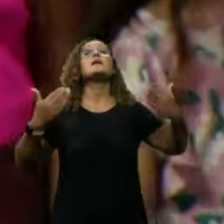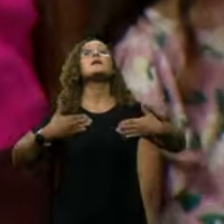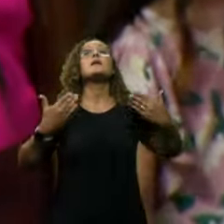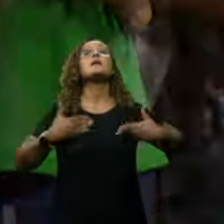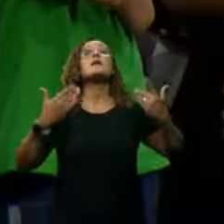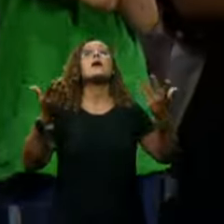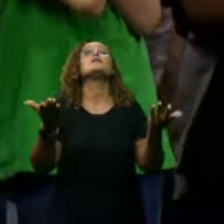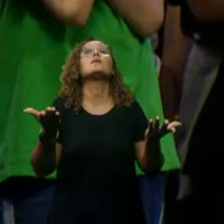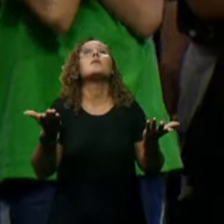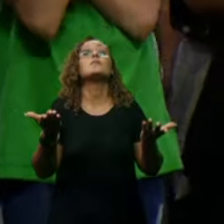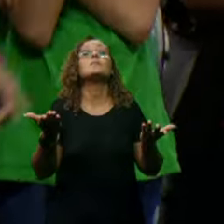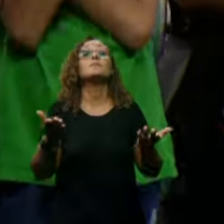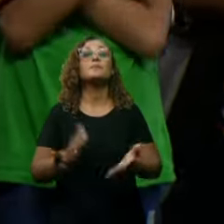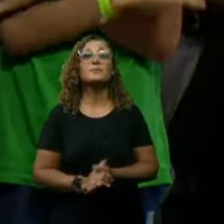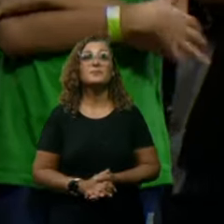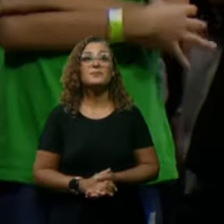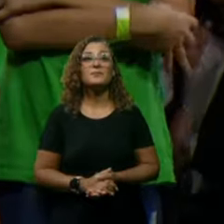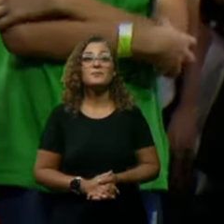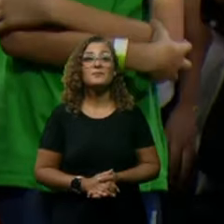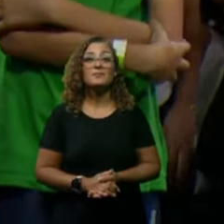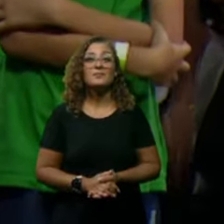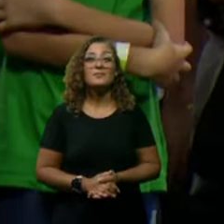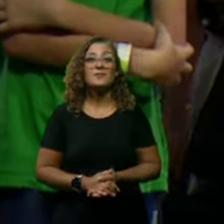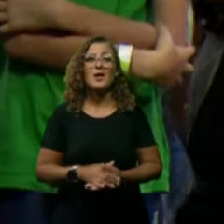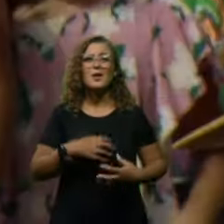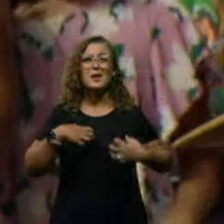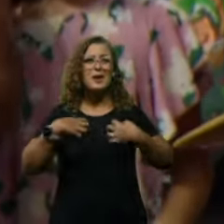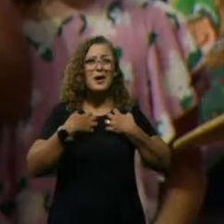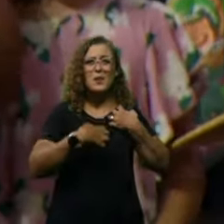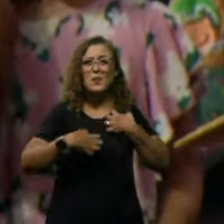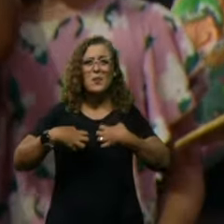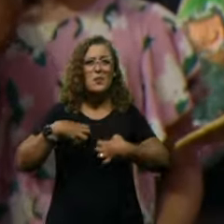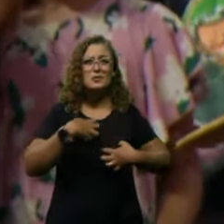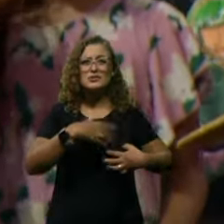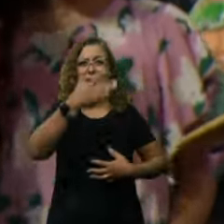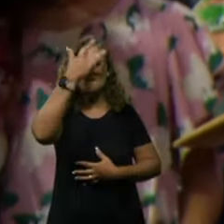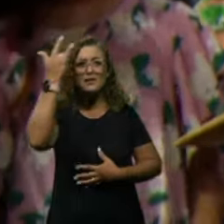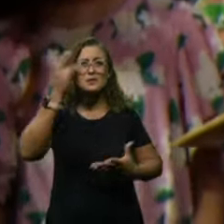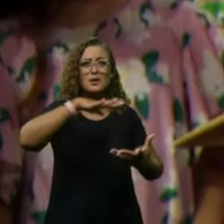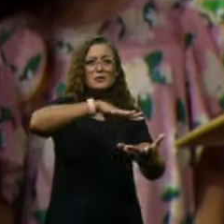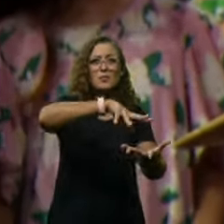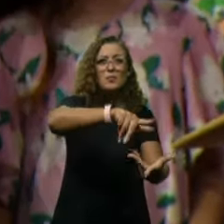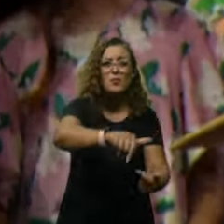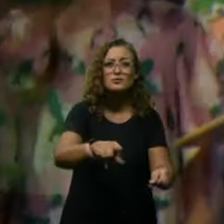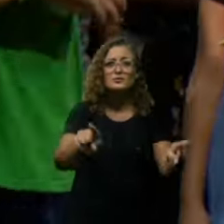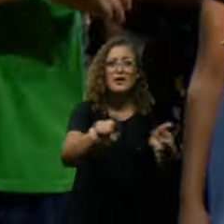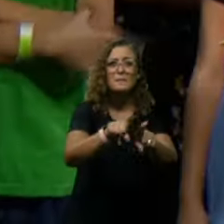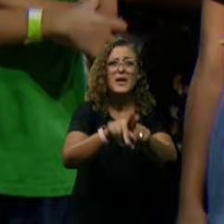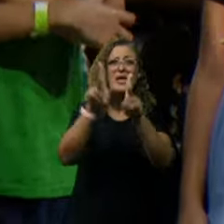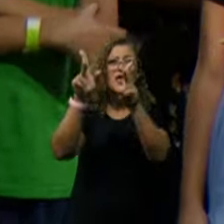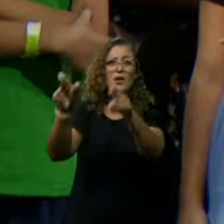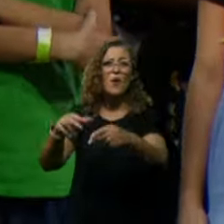E por que que eu te amo gosto Sofia os ignorantes na fé também tem que angustiado